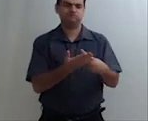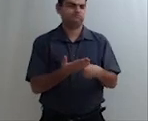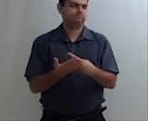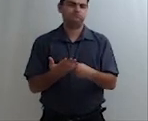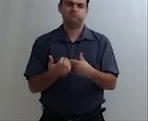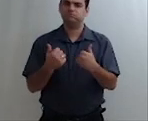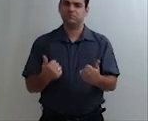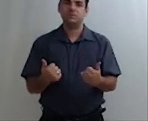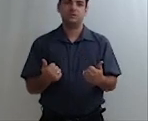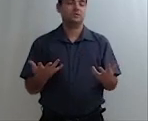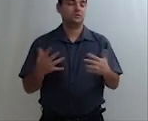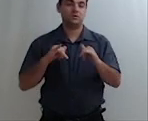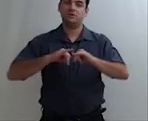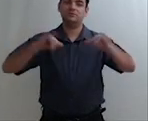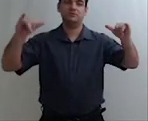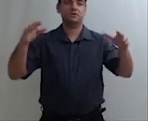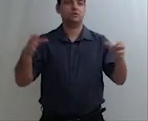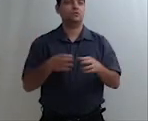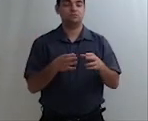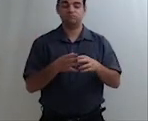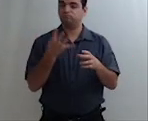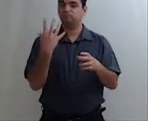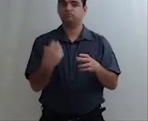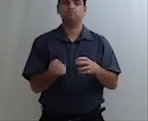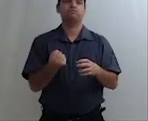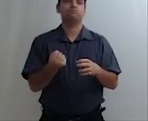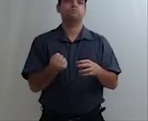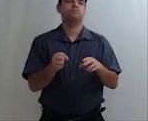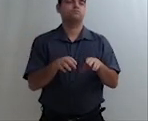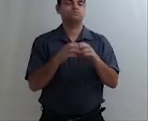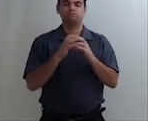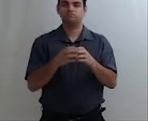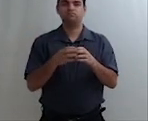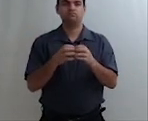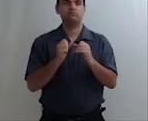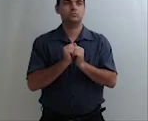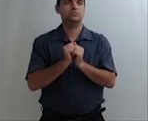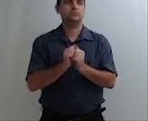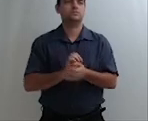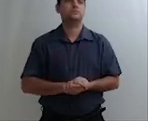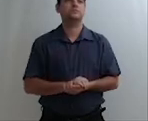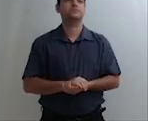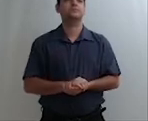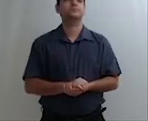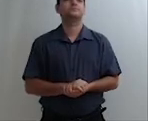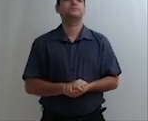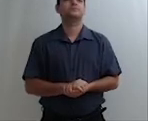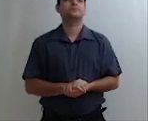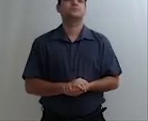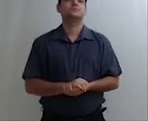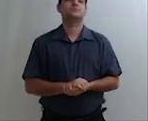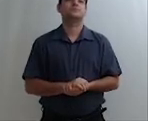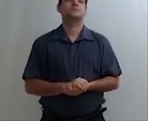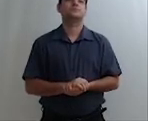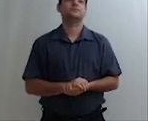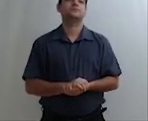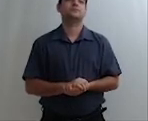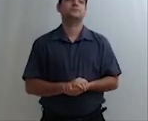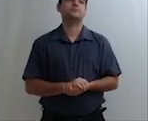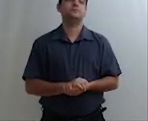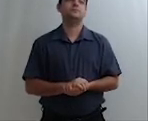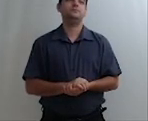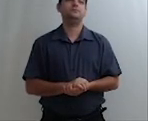ficando assim proclamado por unanimidade da relatoria do ministro